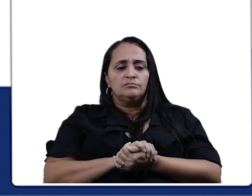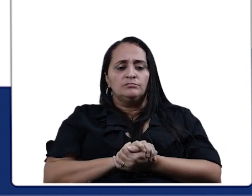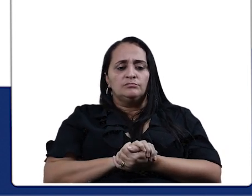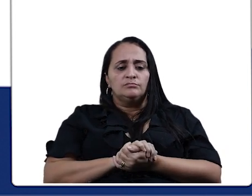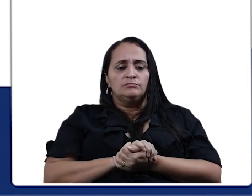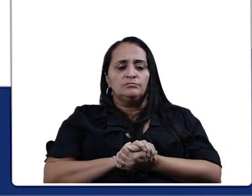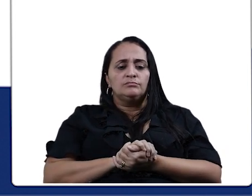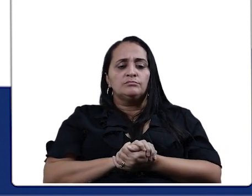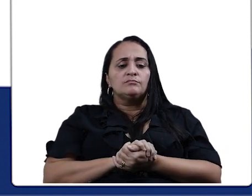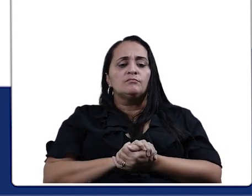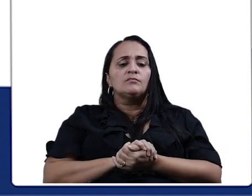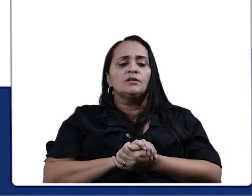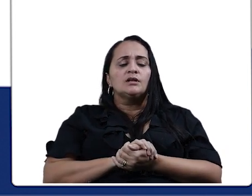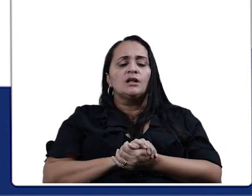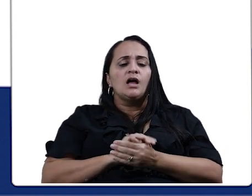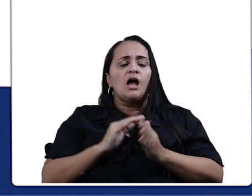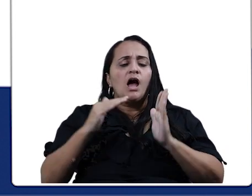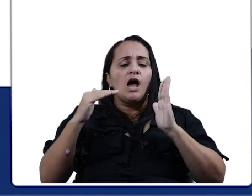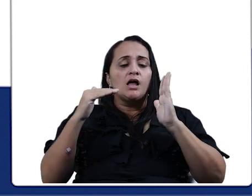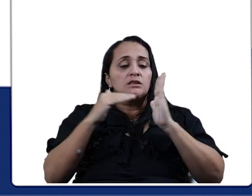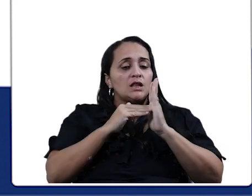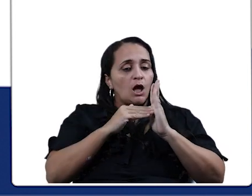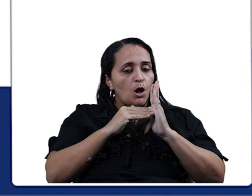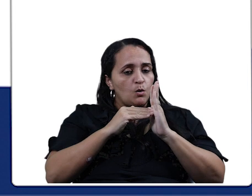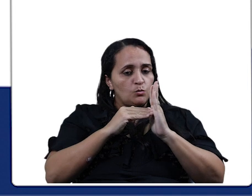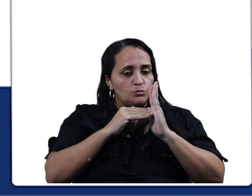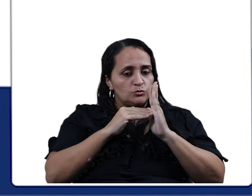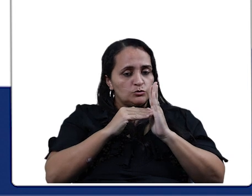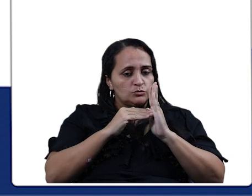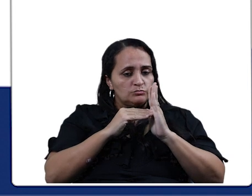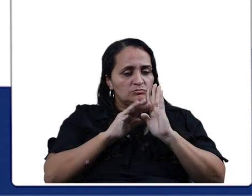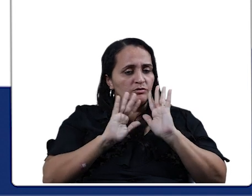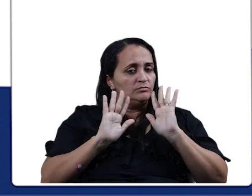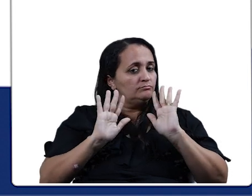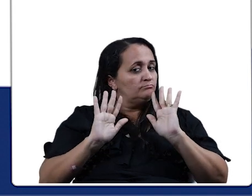Até a haste que se encontra mais à esquerda, ou seja, a última.